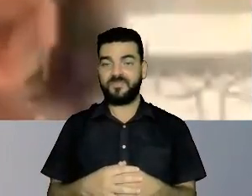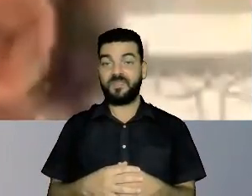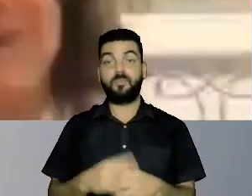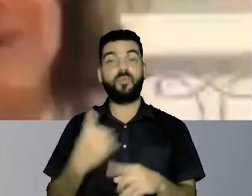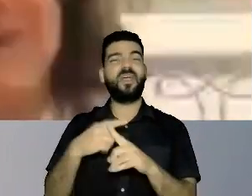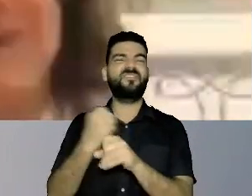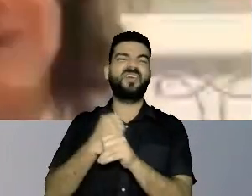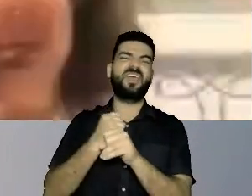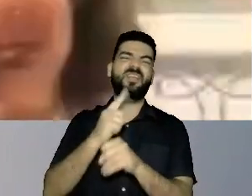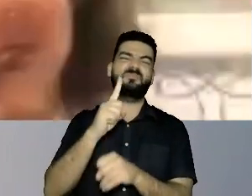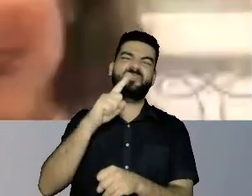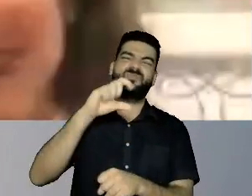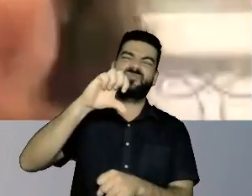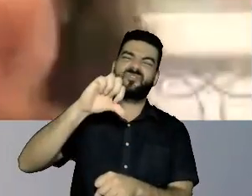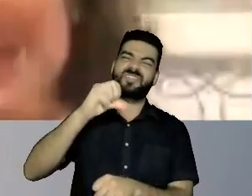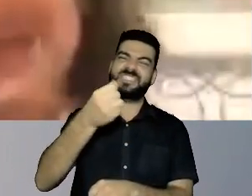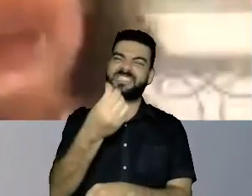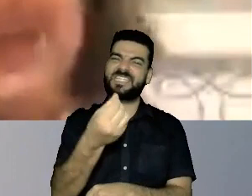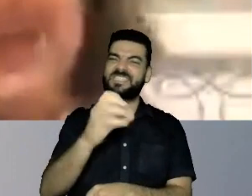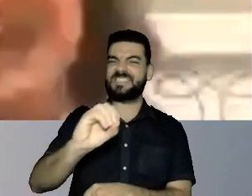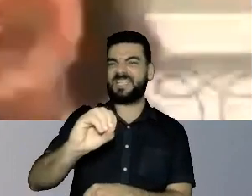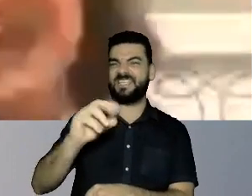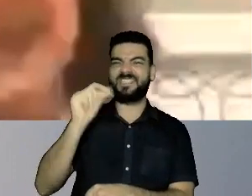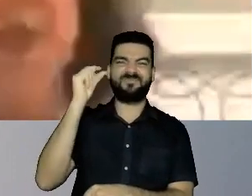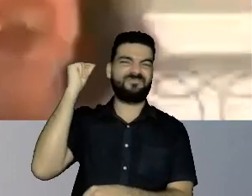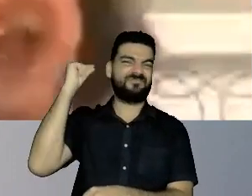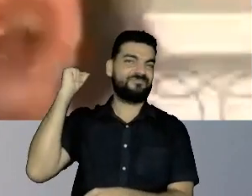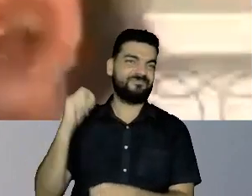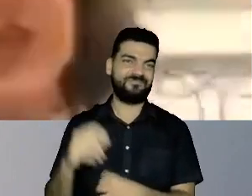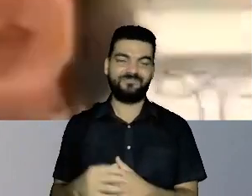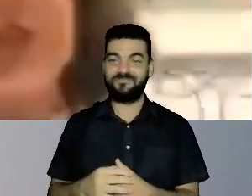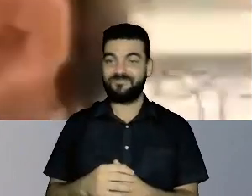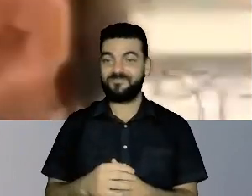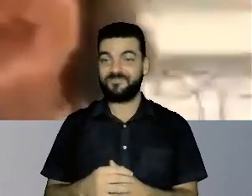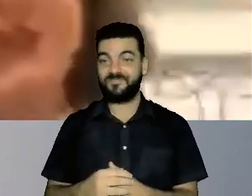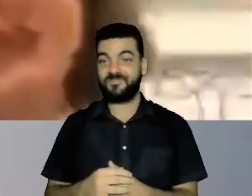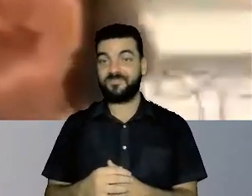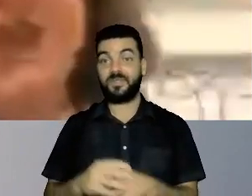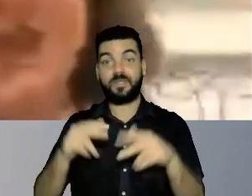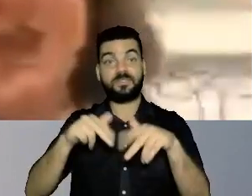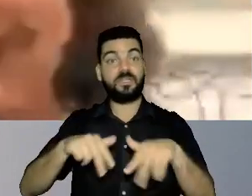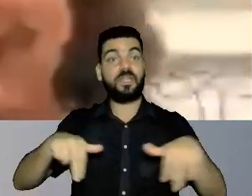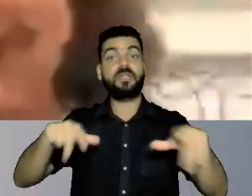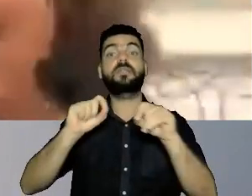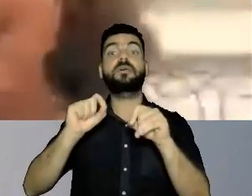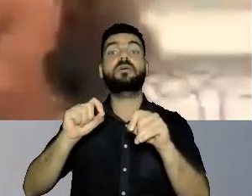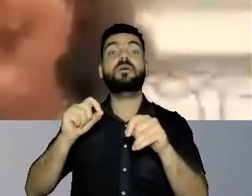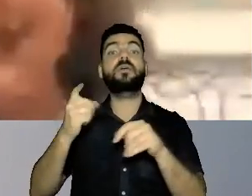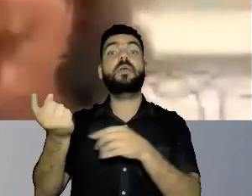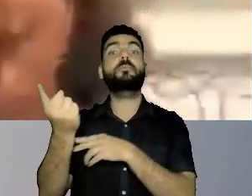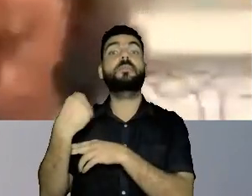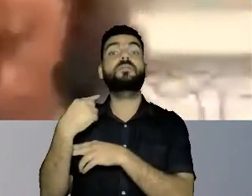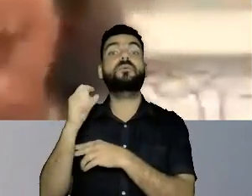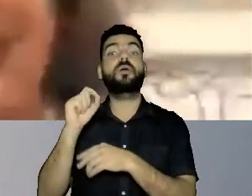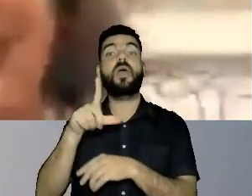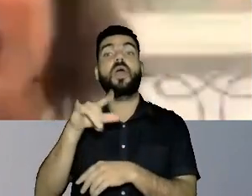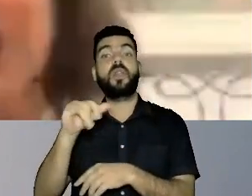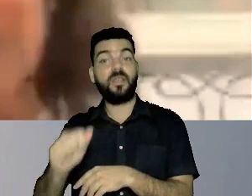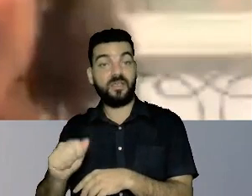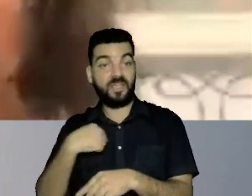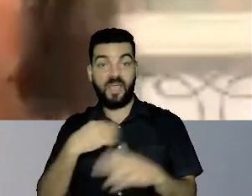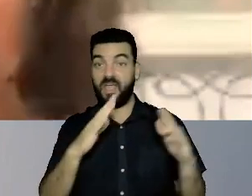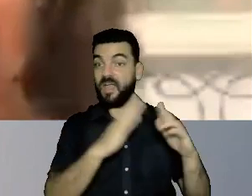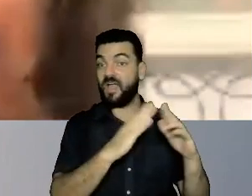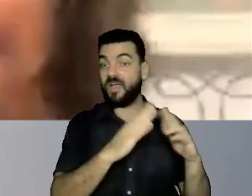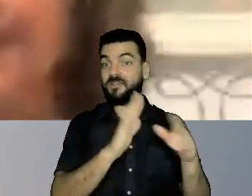todo mundo lembra daquela parte que diz assim, que até o Lenine canta, mas essa música é dos anos 60, que foi quando a Lia